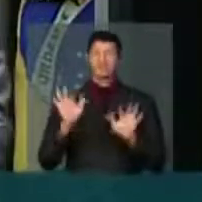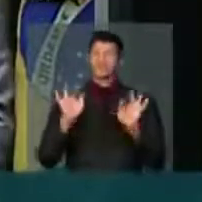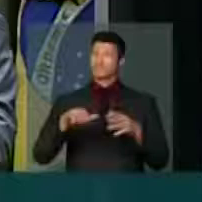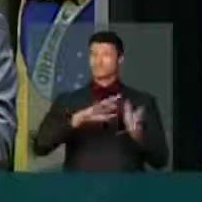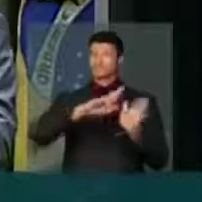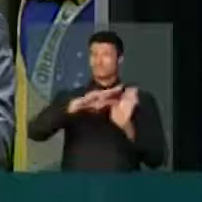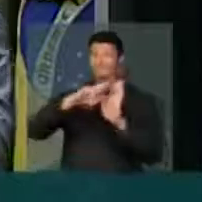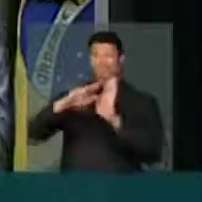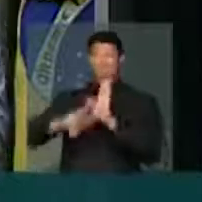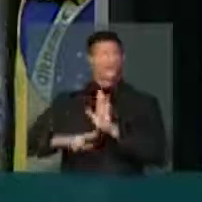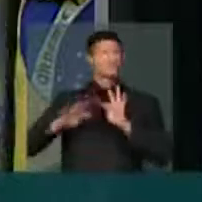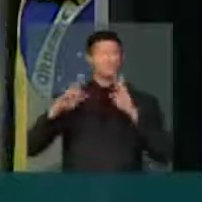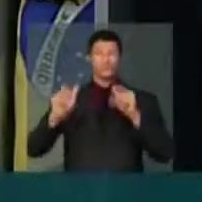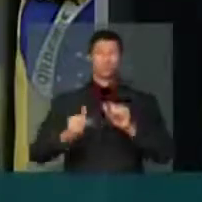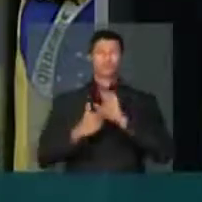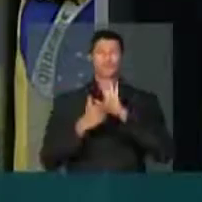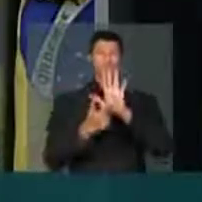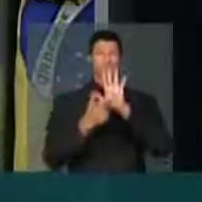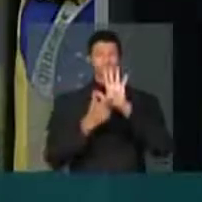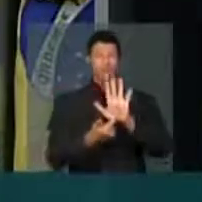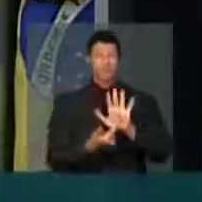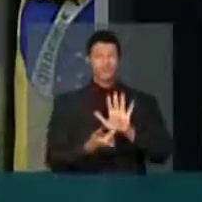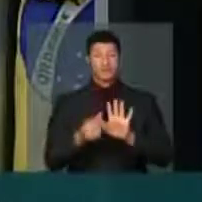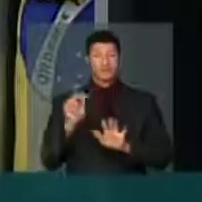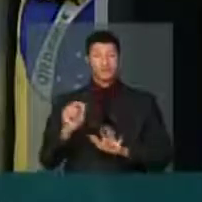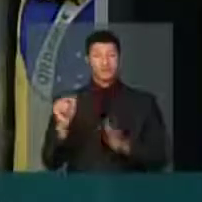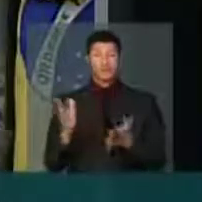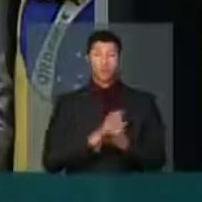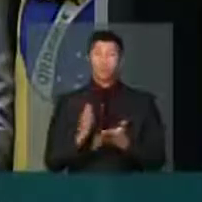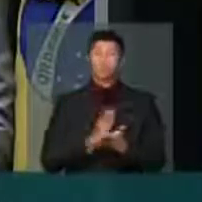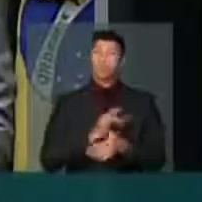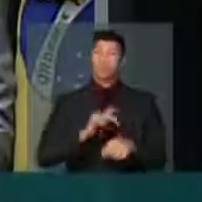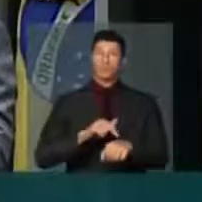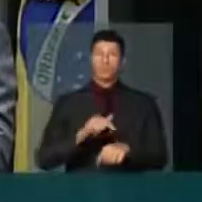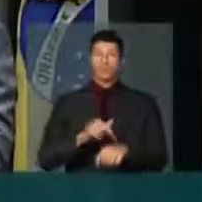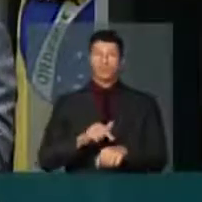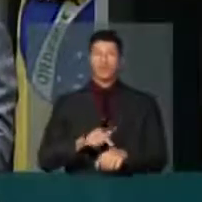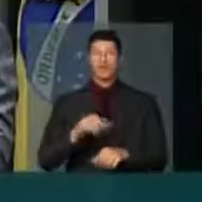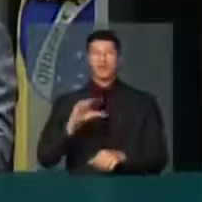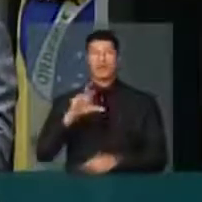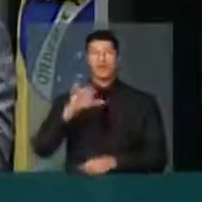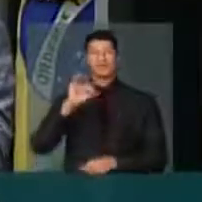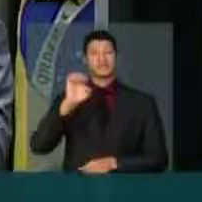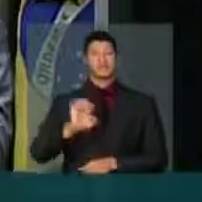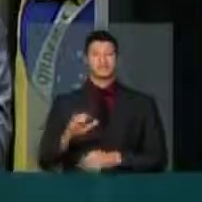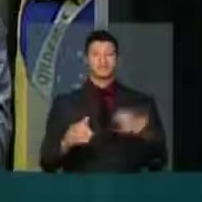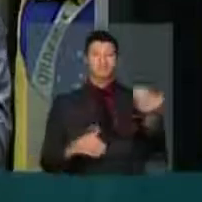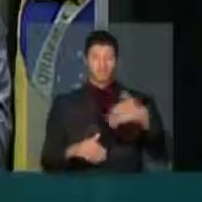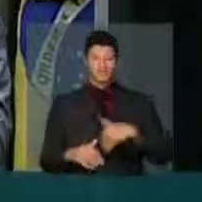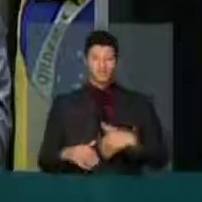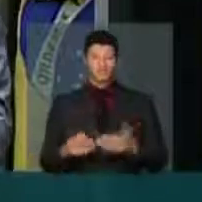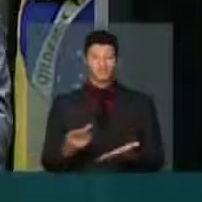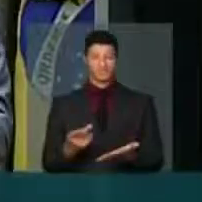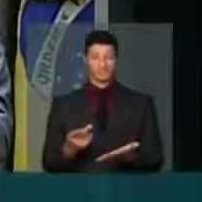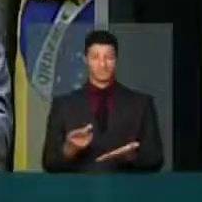Enfim, tudo apontava que em algum momento a crise viria.